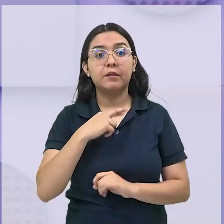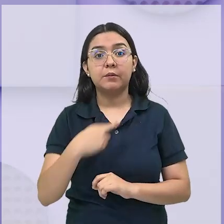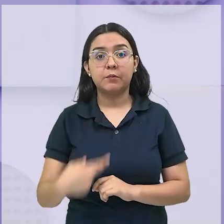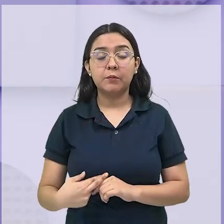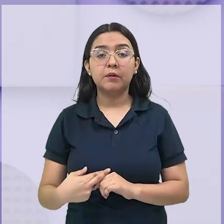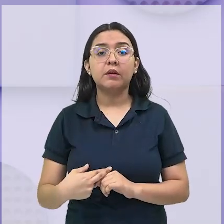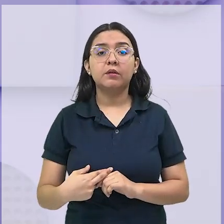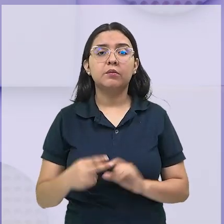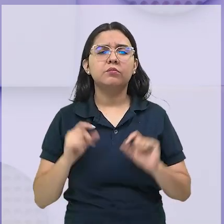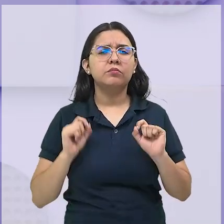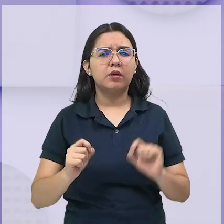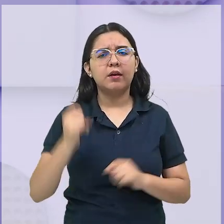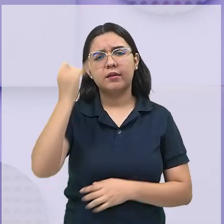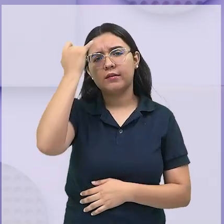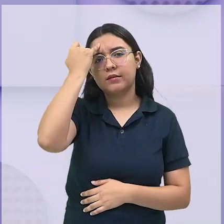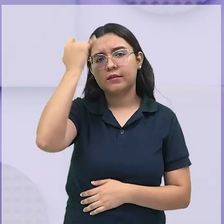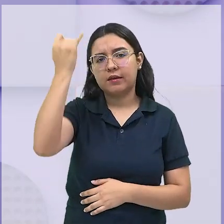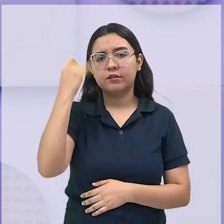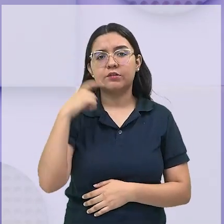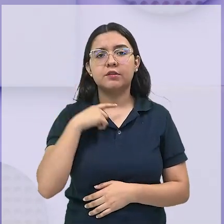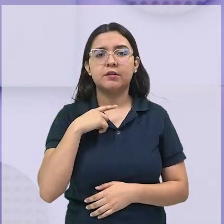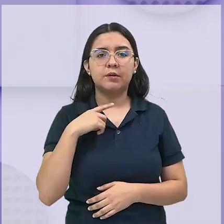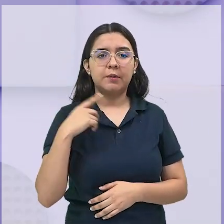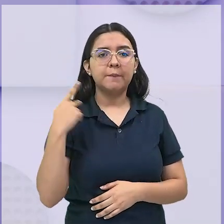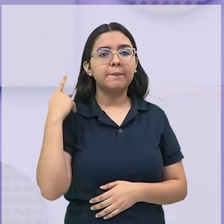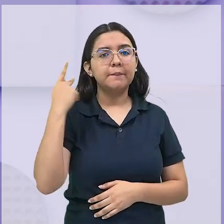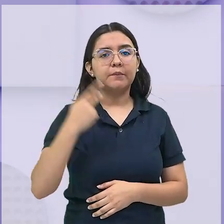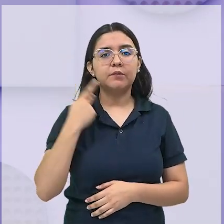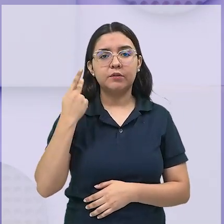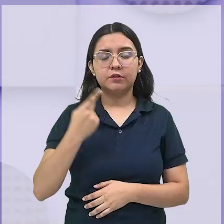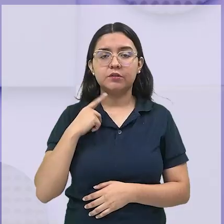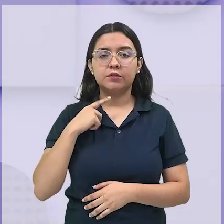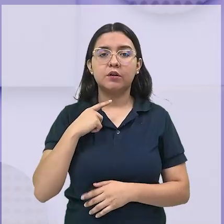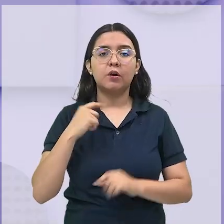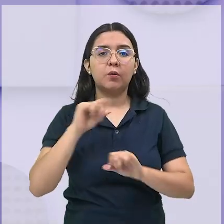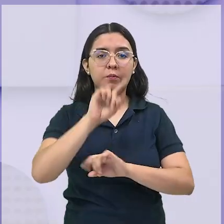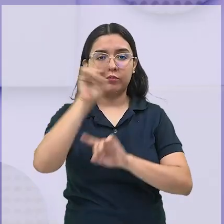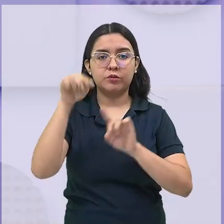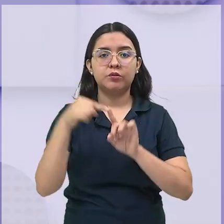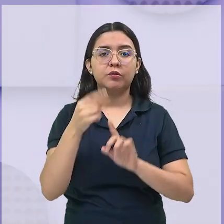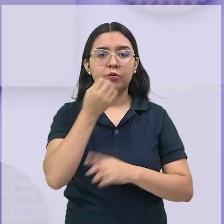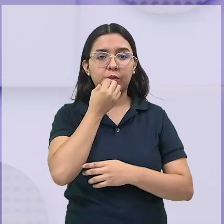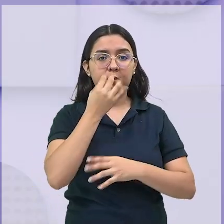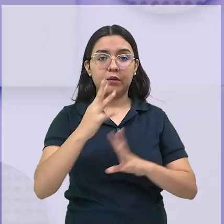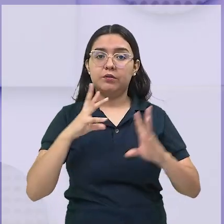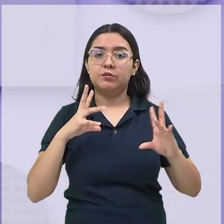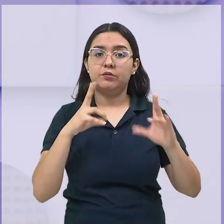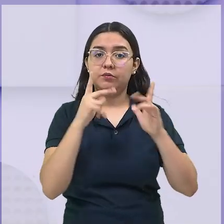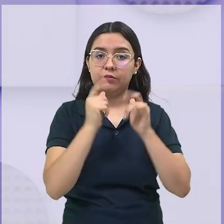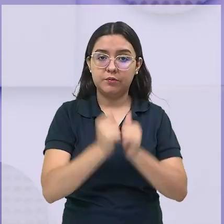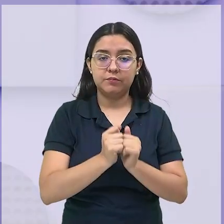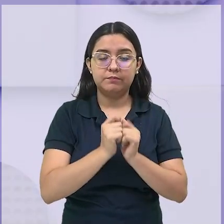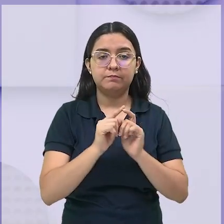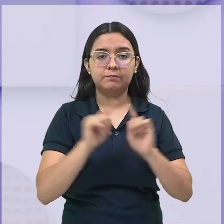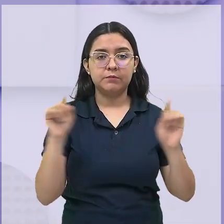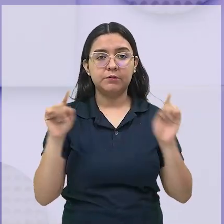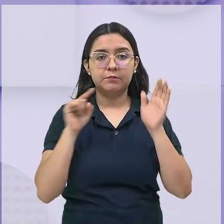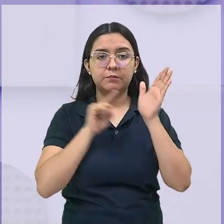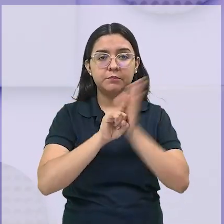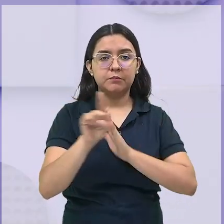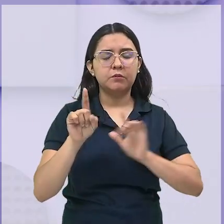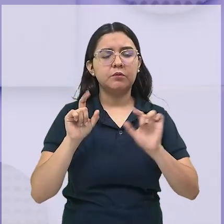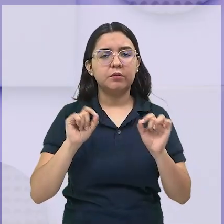ideia de fazer política em prol do bem comum. Mas eu te perguntaria, o que